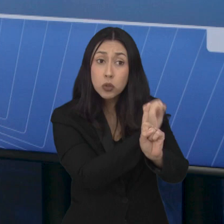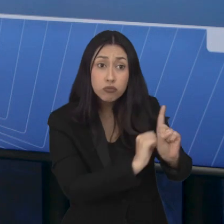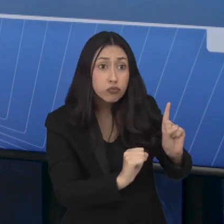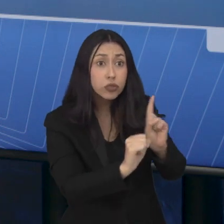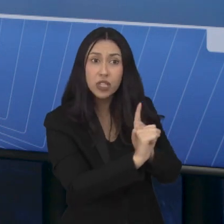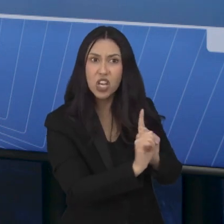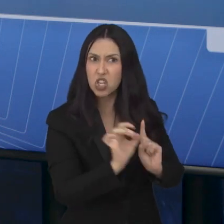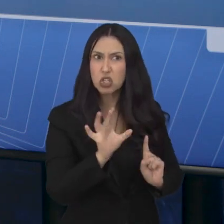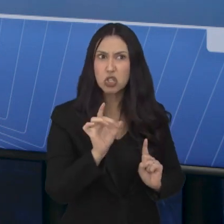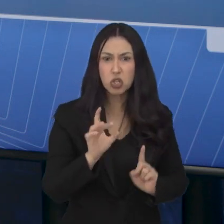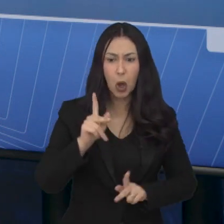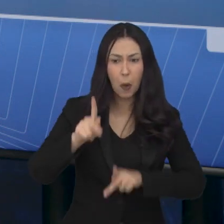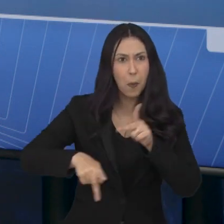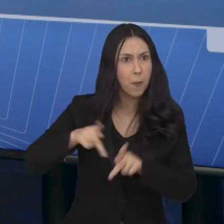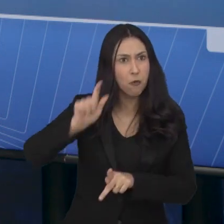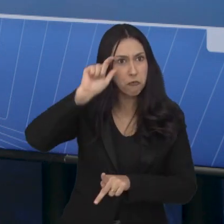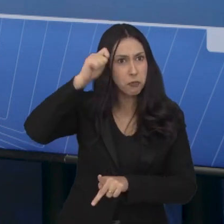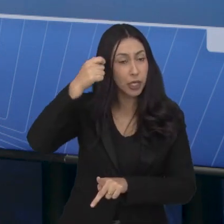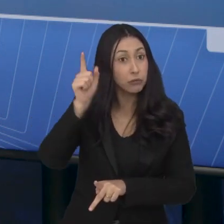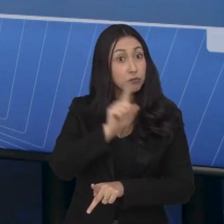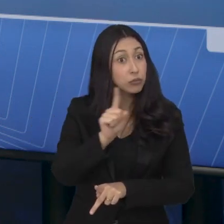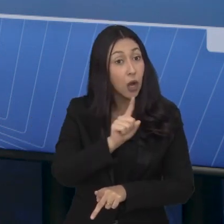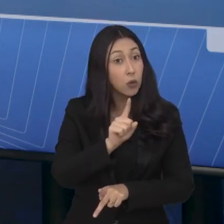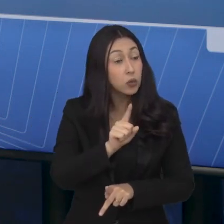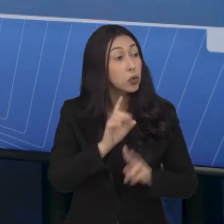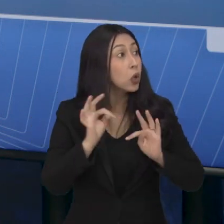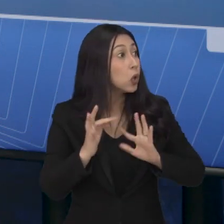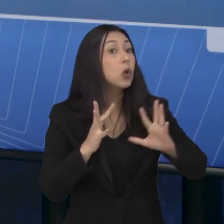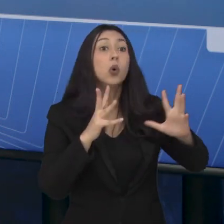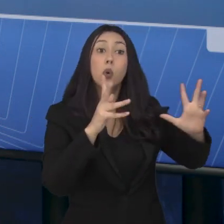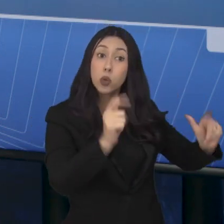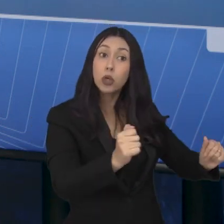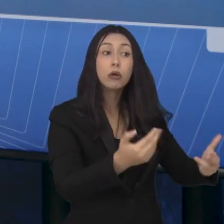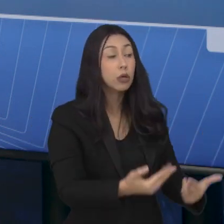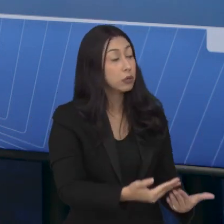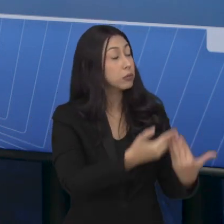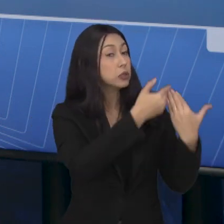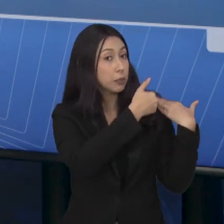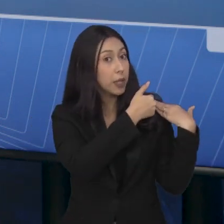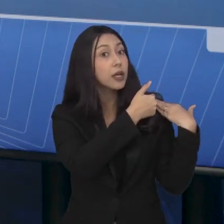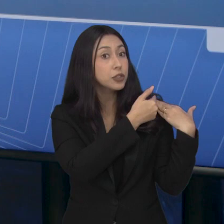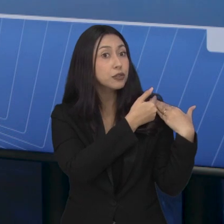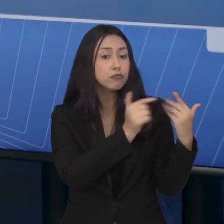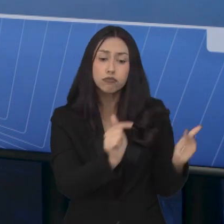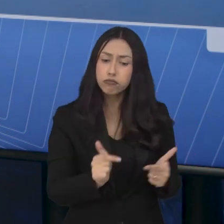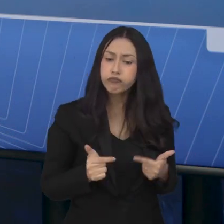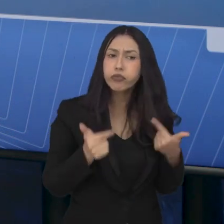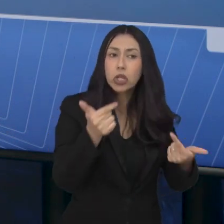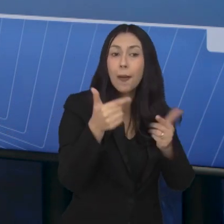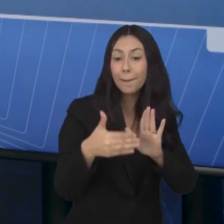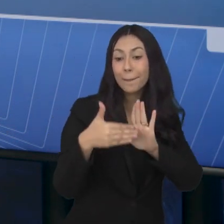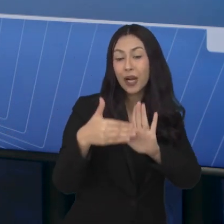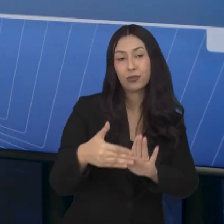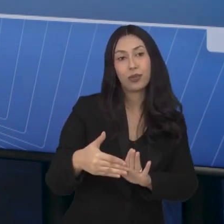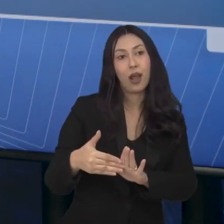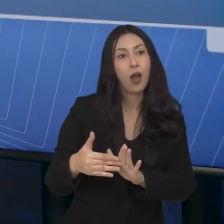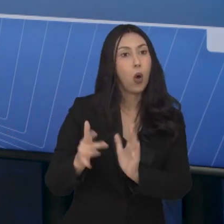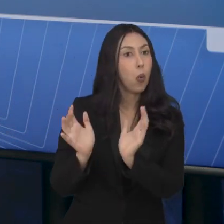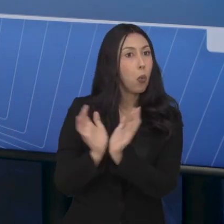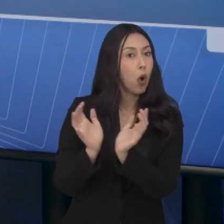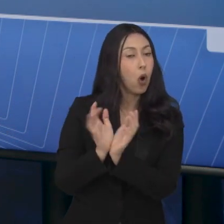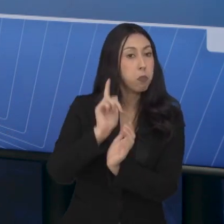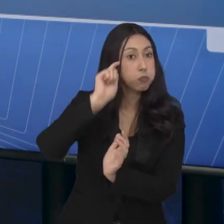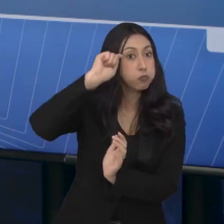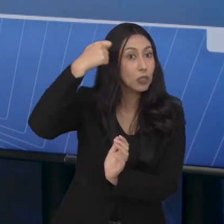sociedade, não somente a população negra, mas eu acredito que é uma obrigação, um dever de toda a sociedade, né, lutar em prol da população negra